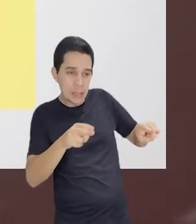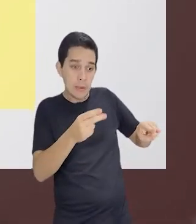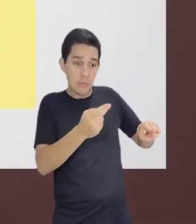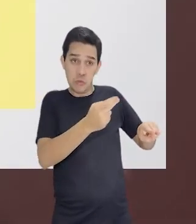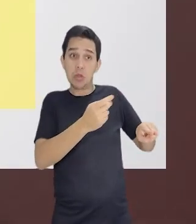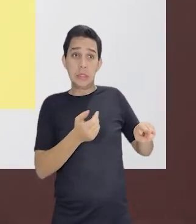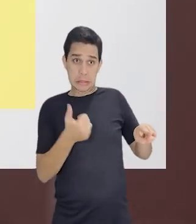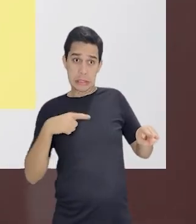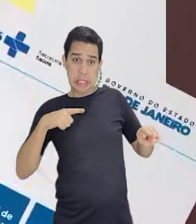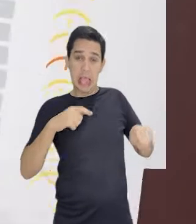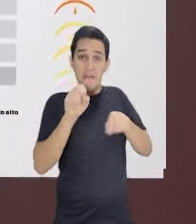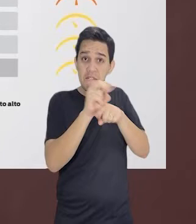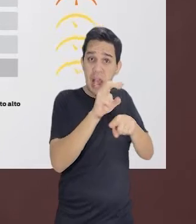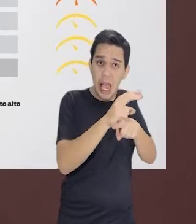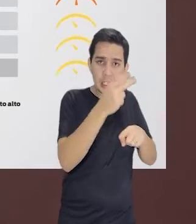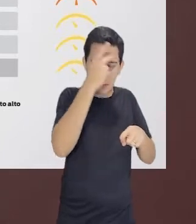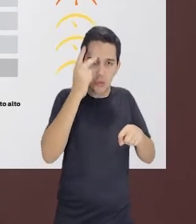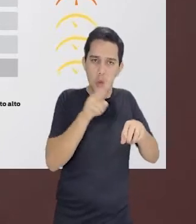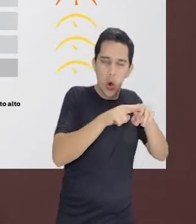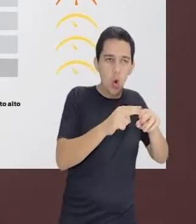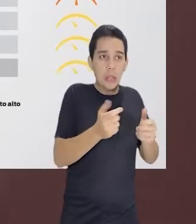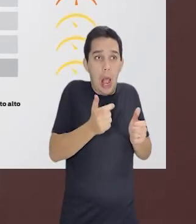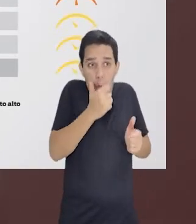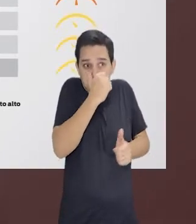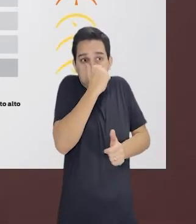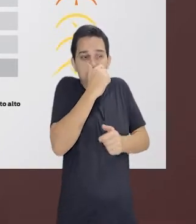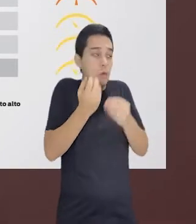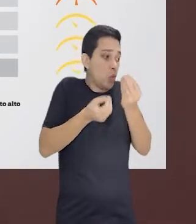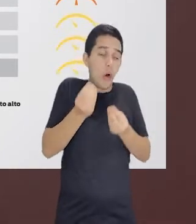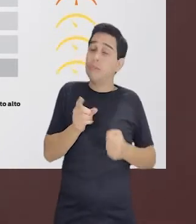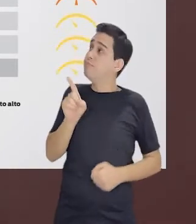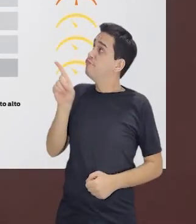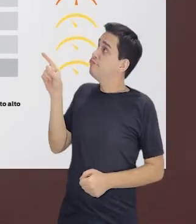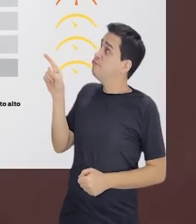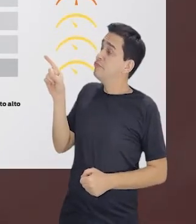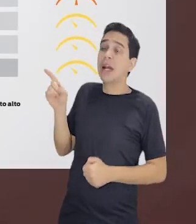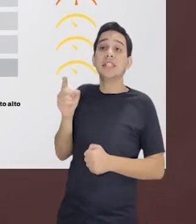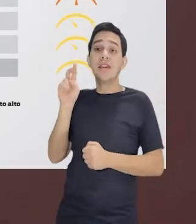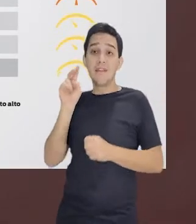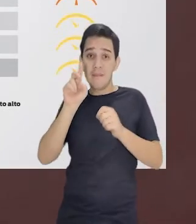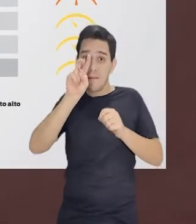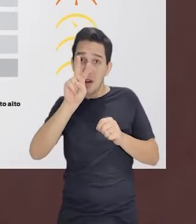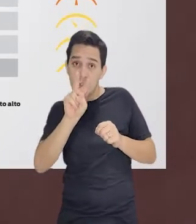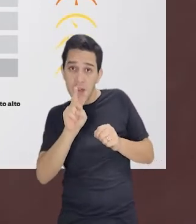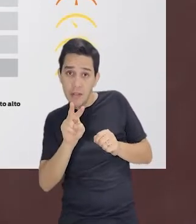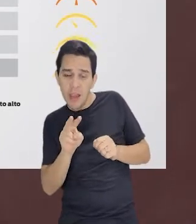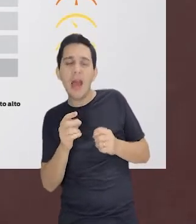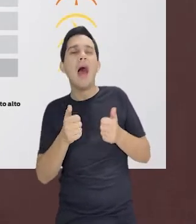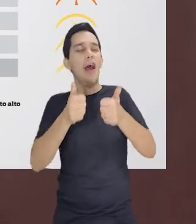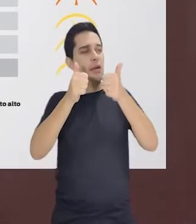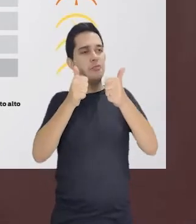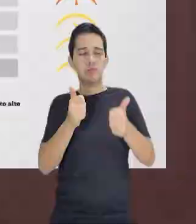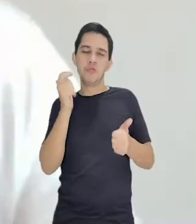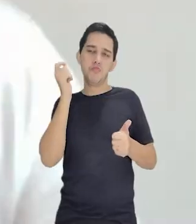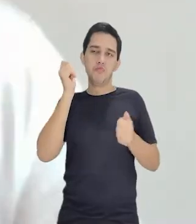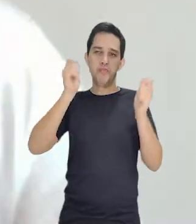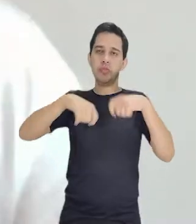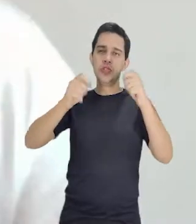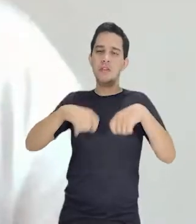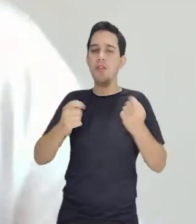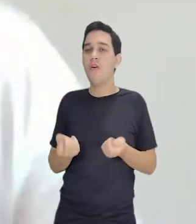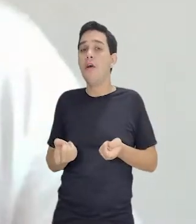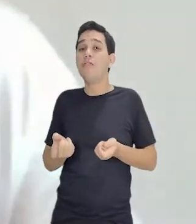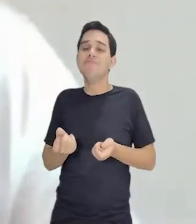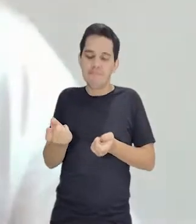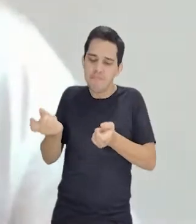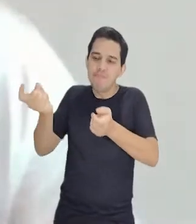fatores sanitários. E somente a partir do momento que já havia uma condição sanitária melhor, então começou-se